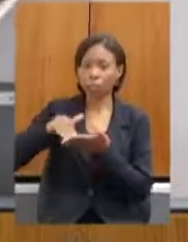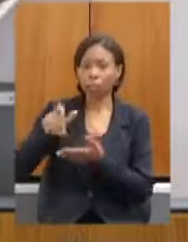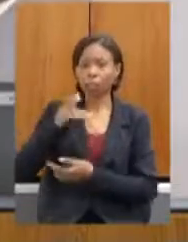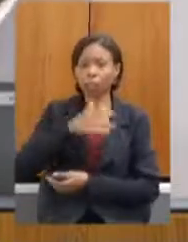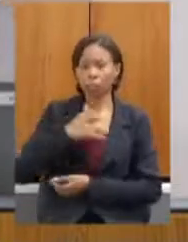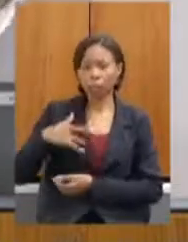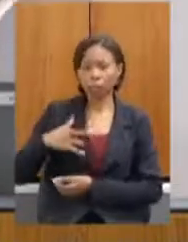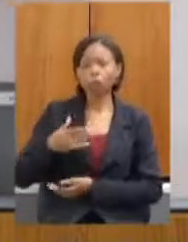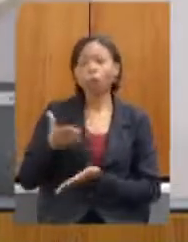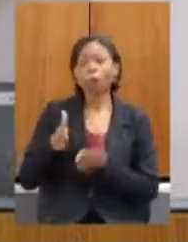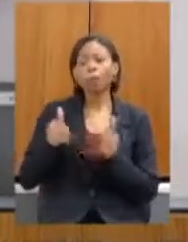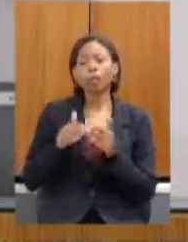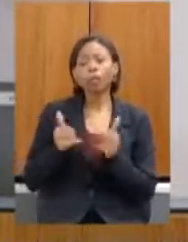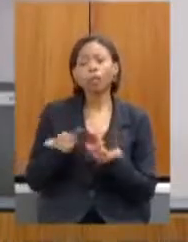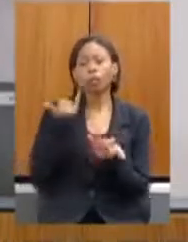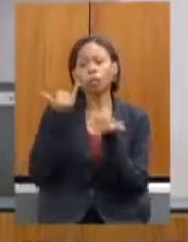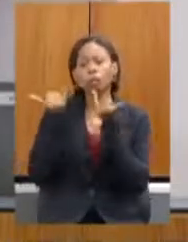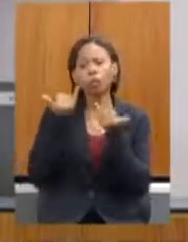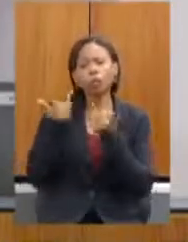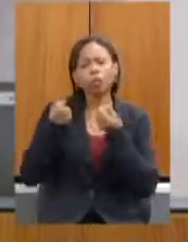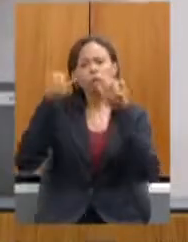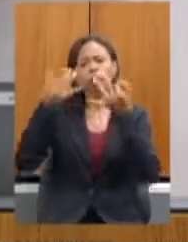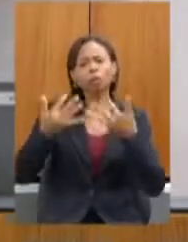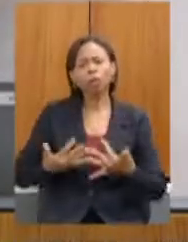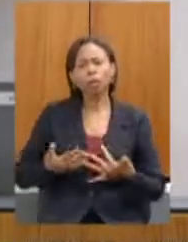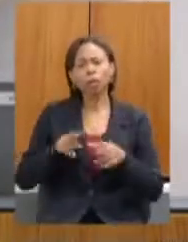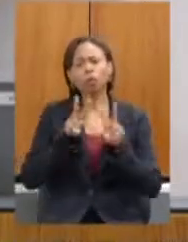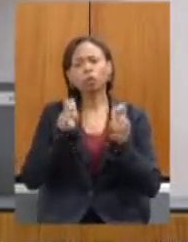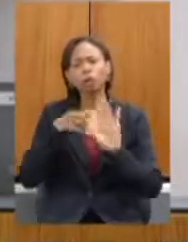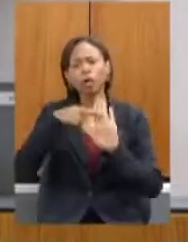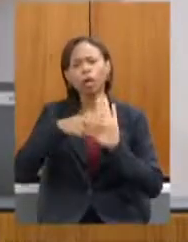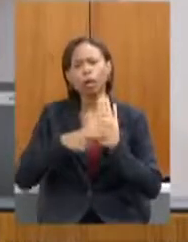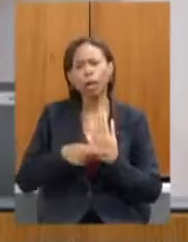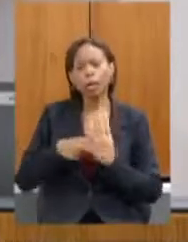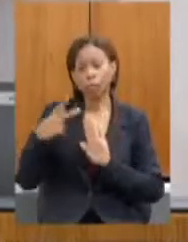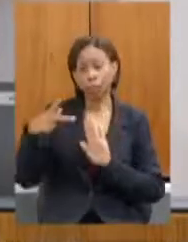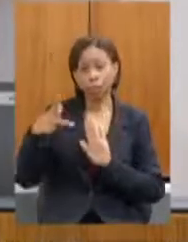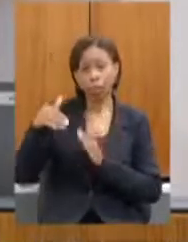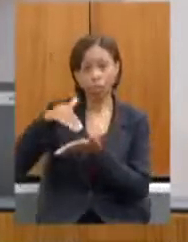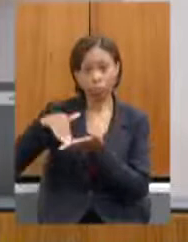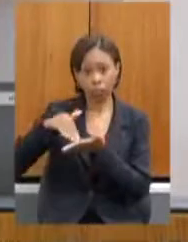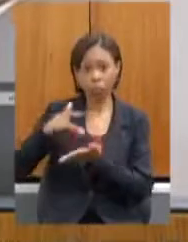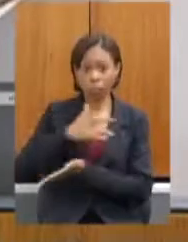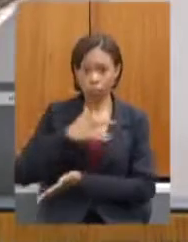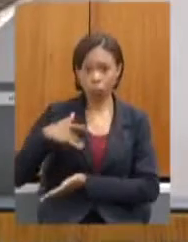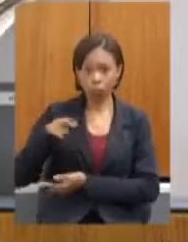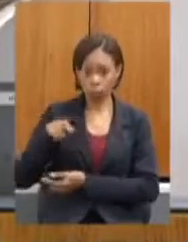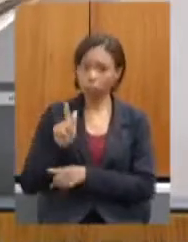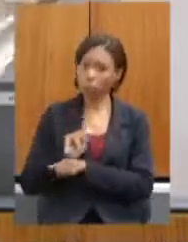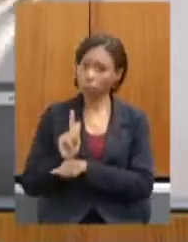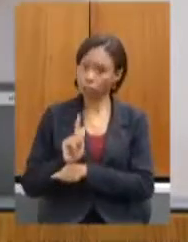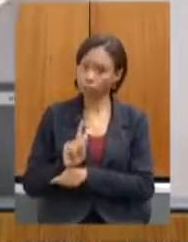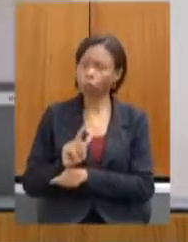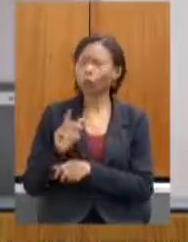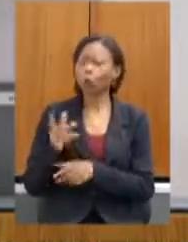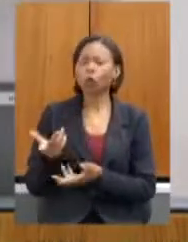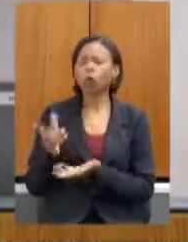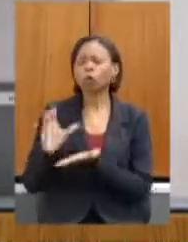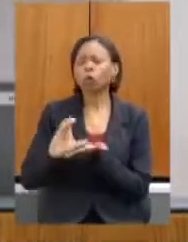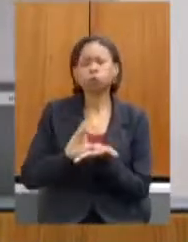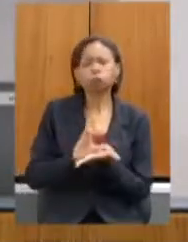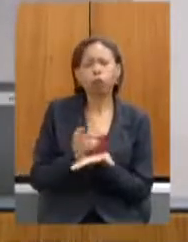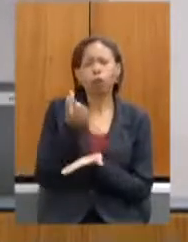pedido de informações e esclarecimentos sobre os critérios utilizados pela secretaria da qual e gestor na alocação de recursos